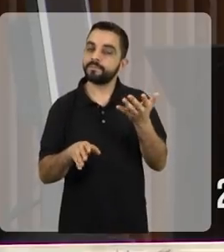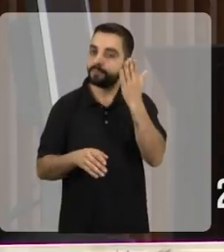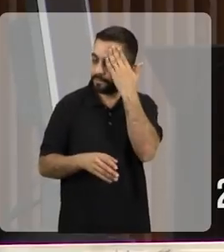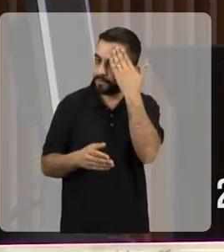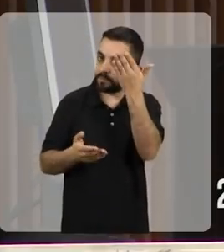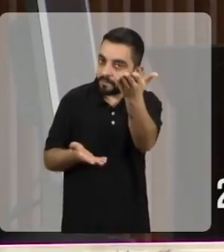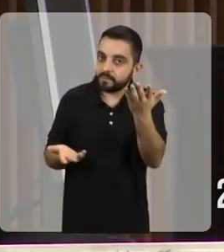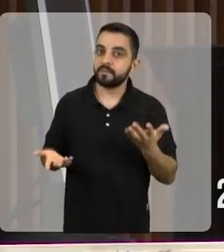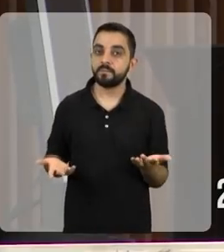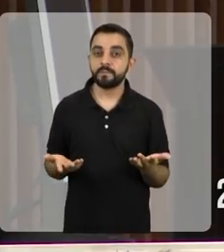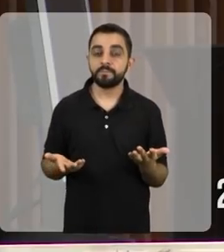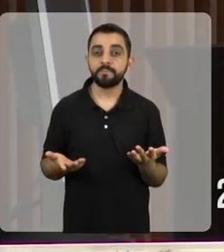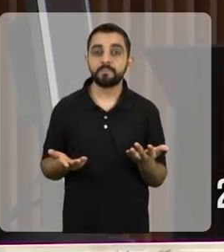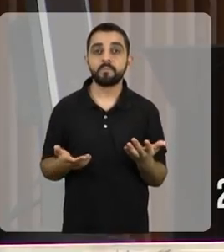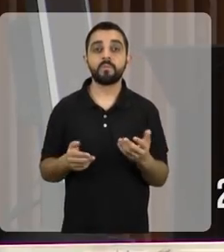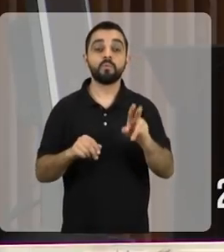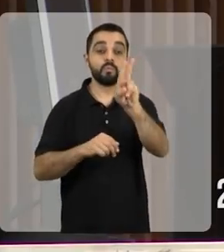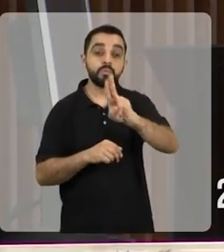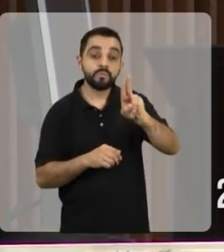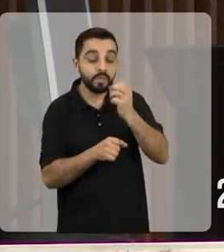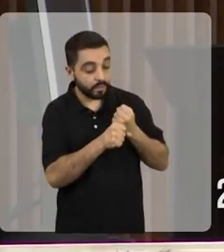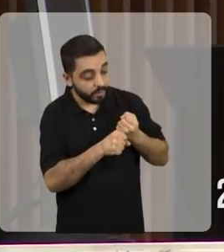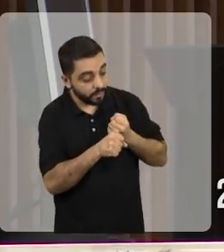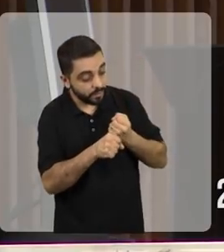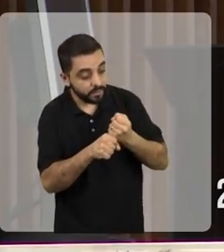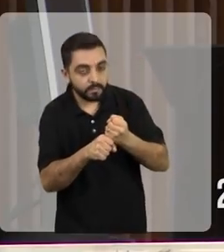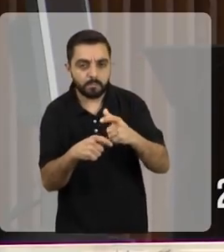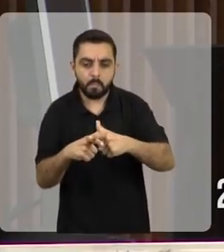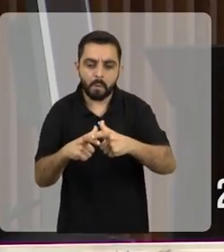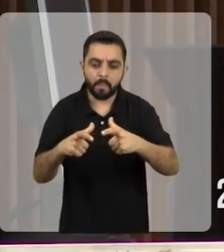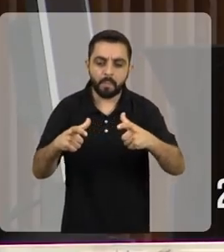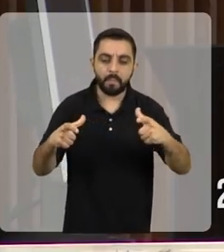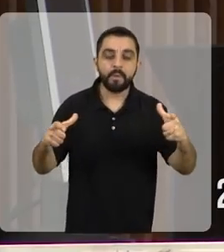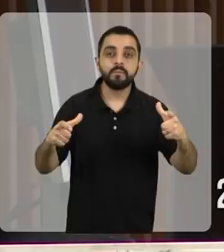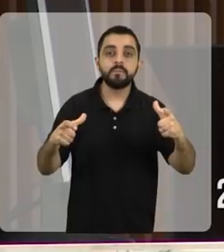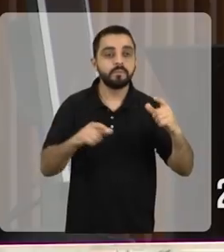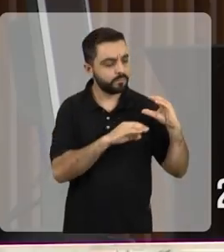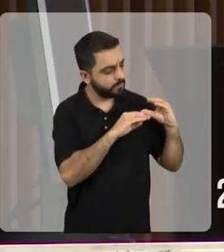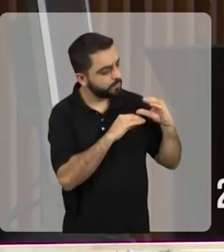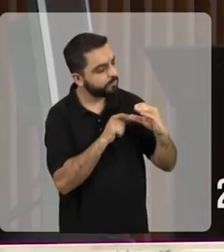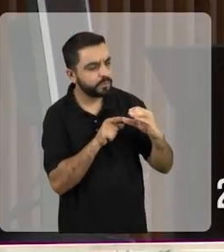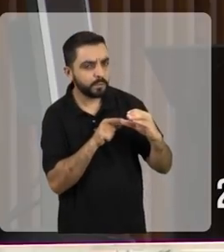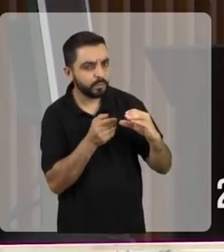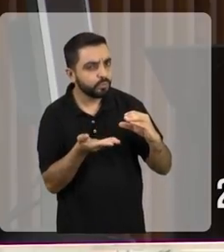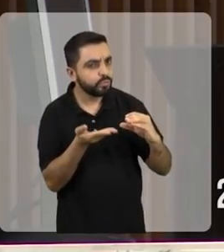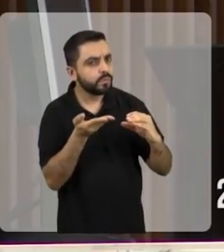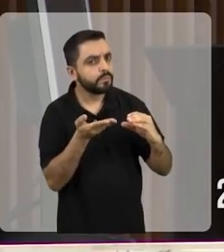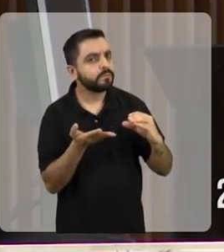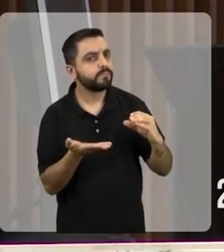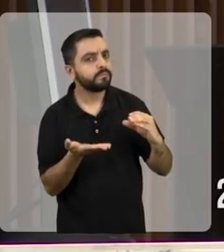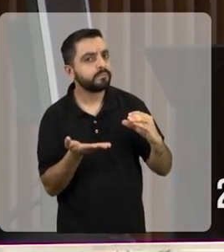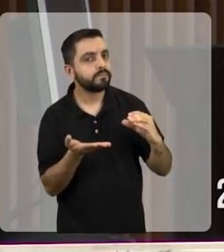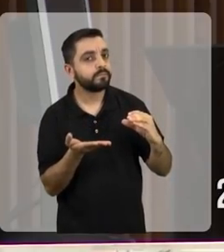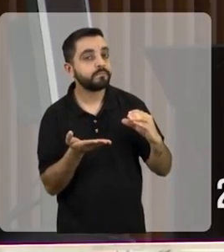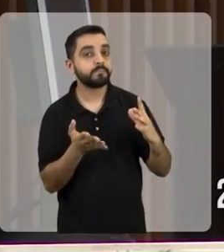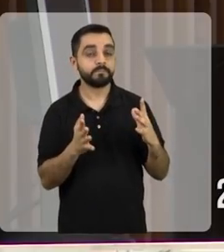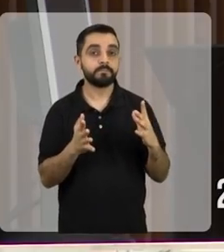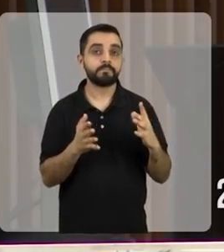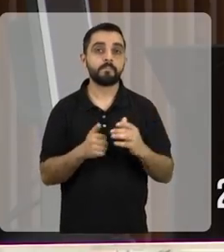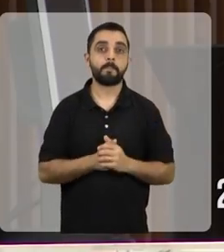então a universidade nos últimos anos tem crescido e orçamento o orçamento de